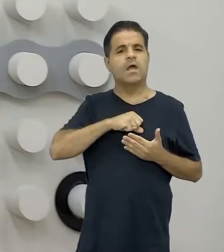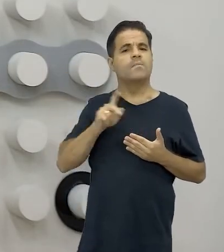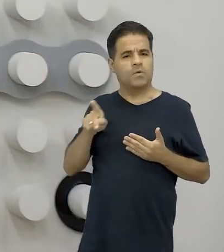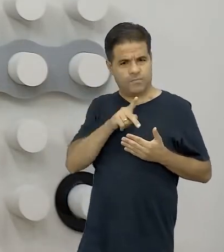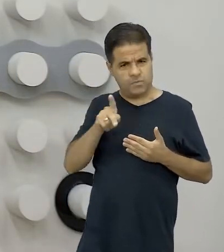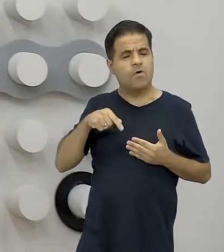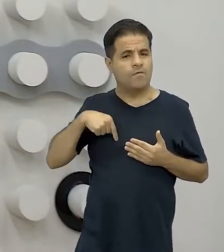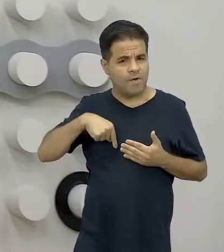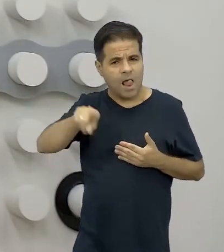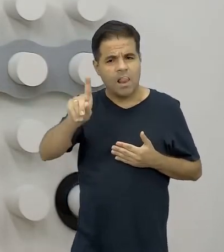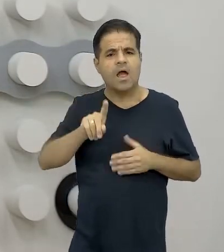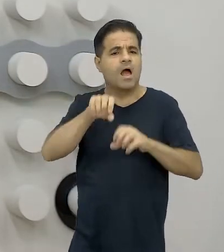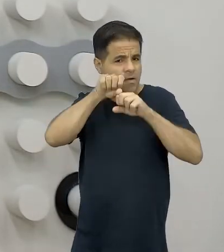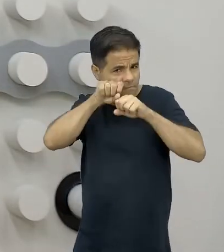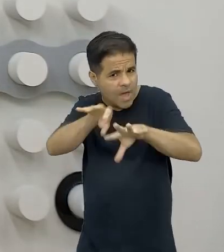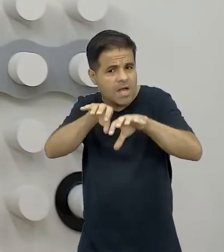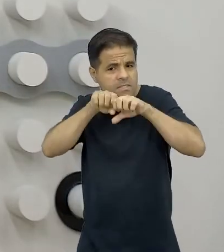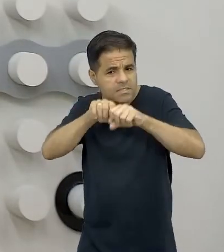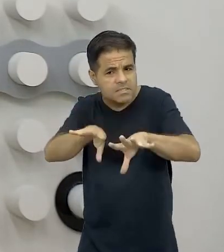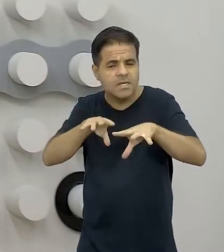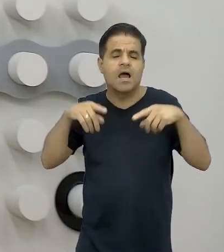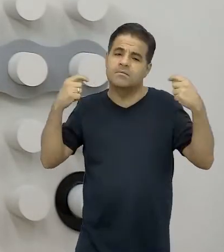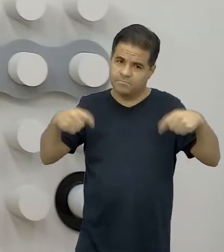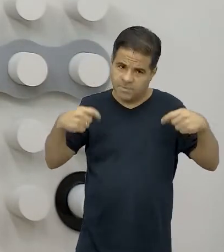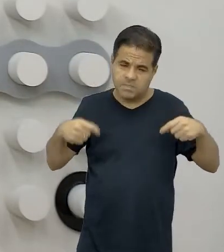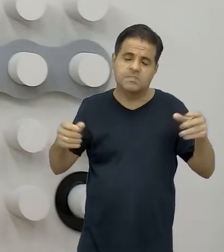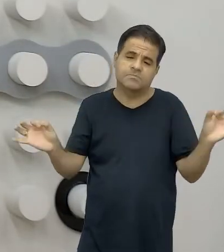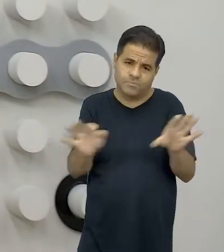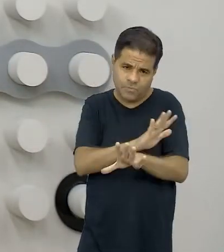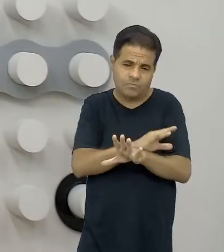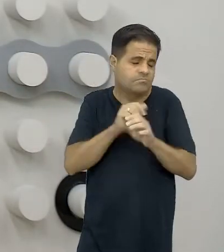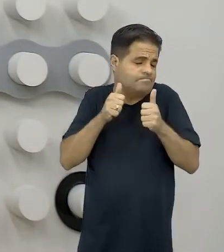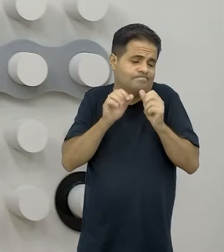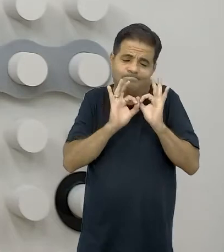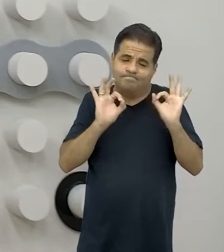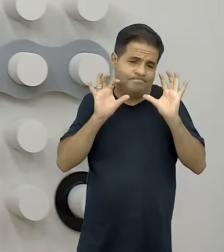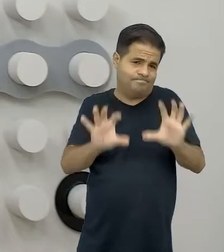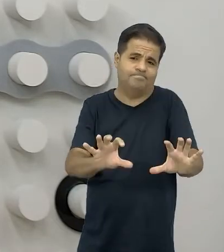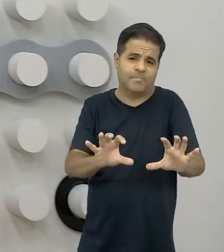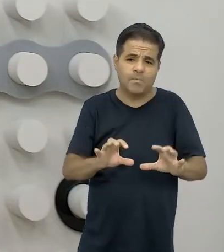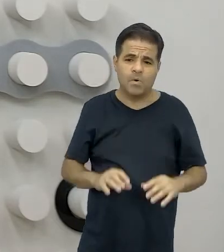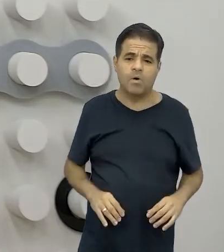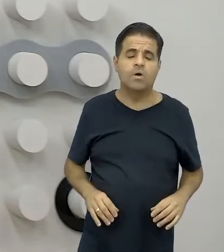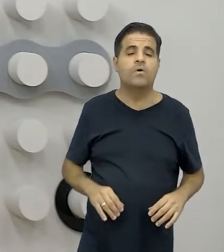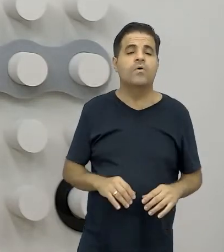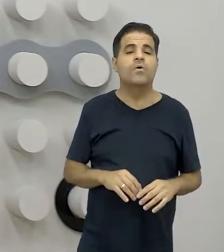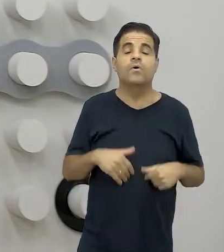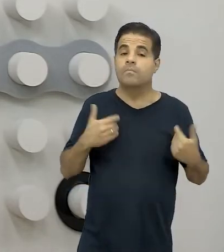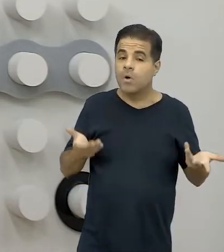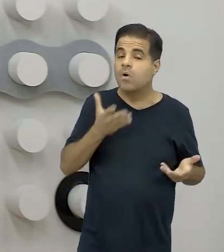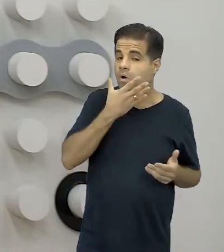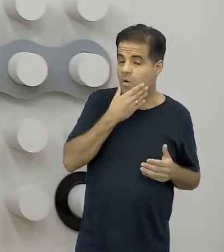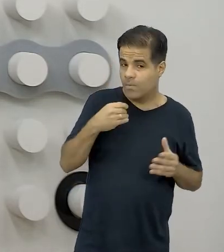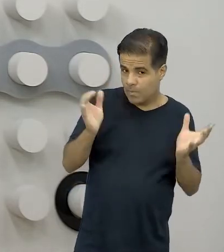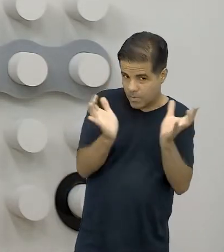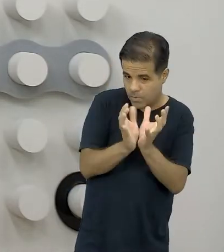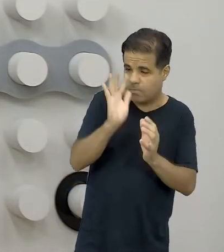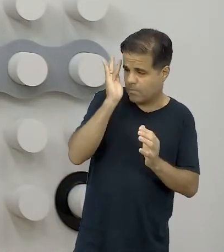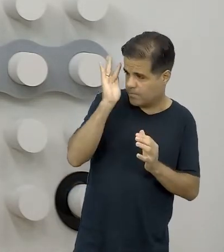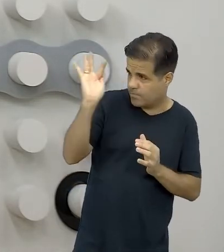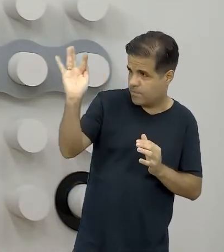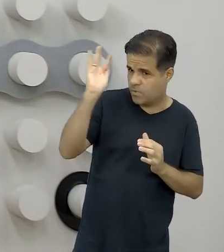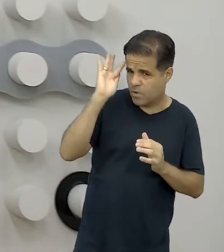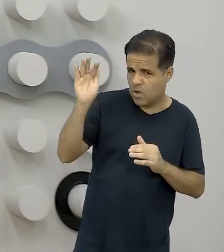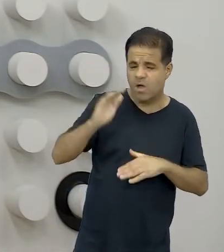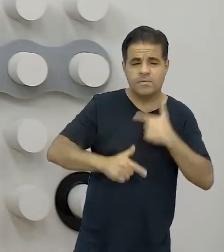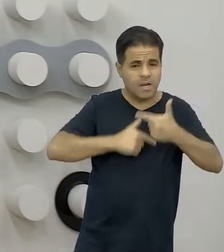lá e vai ensinar o que ele tem que ensinar e ponto e acabou, né? Bom, e os filósofos, né, um dos trabalhos